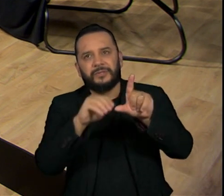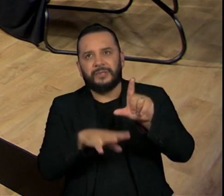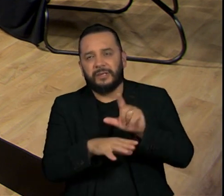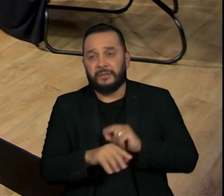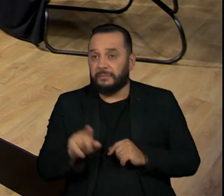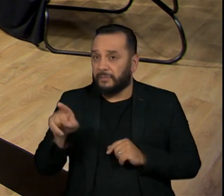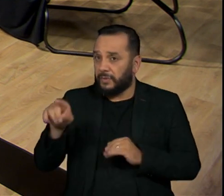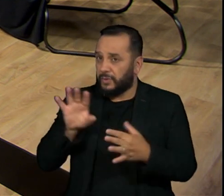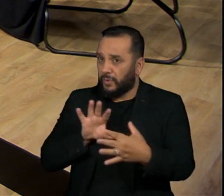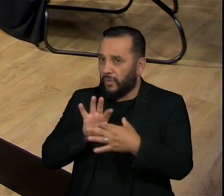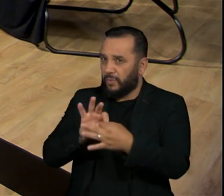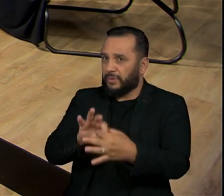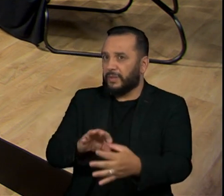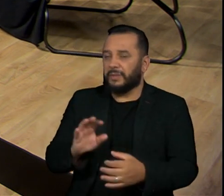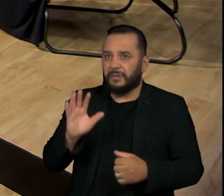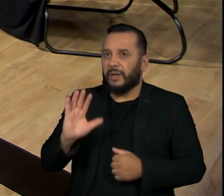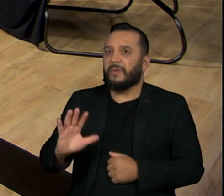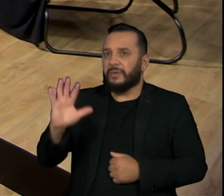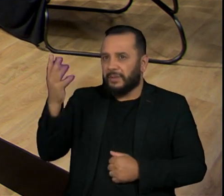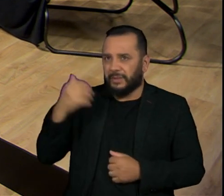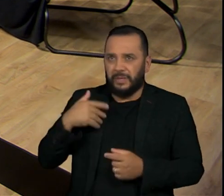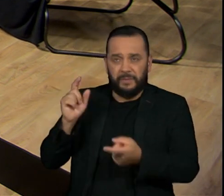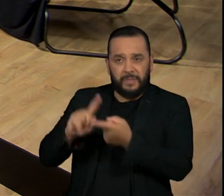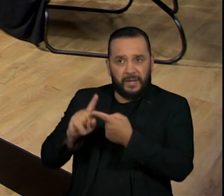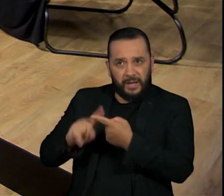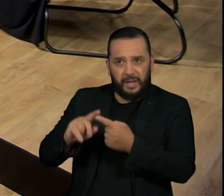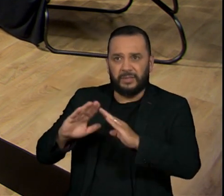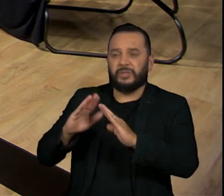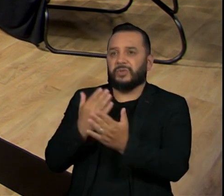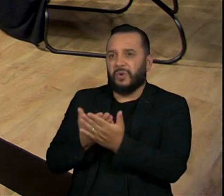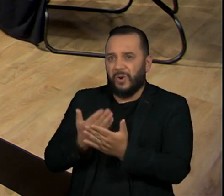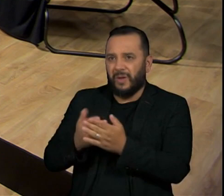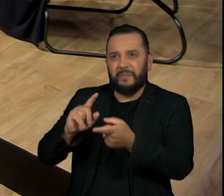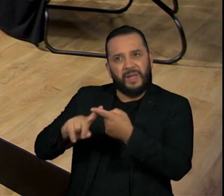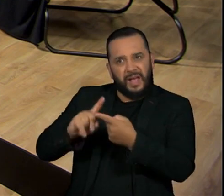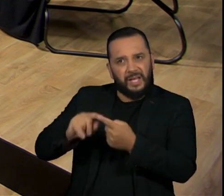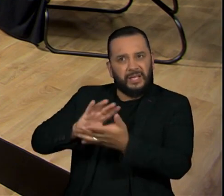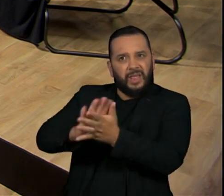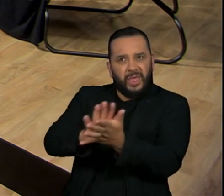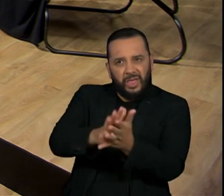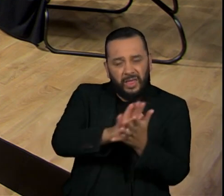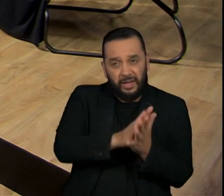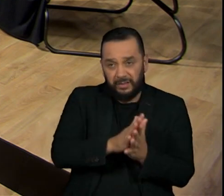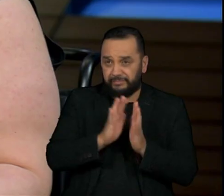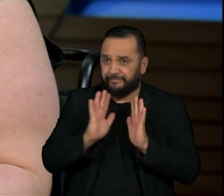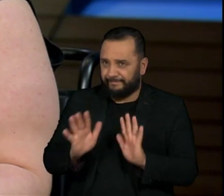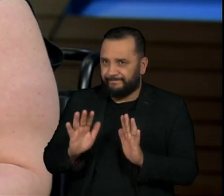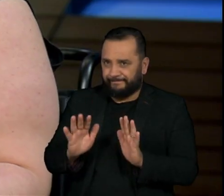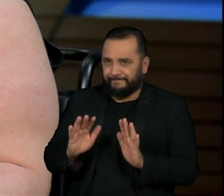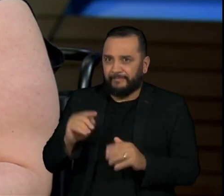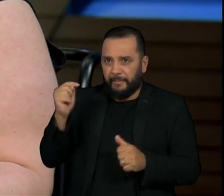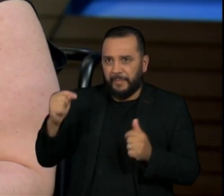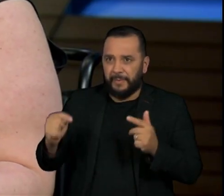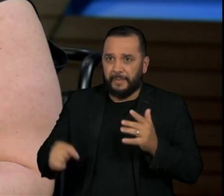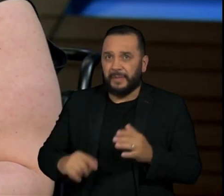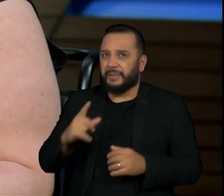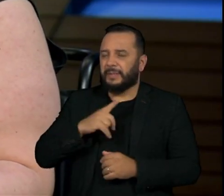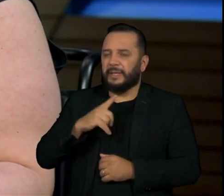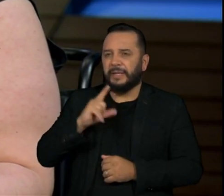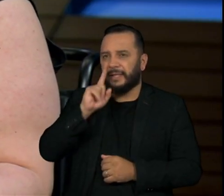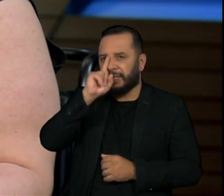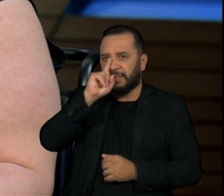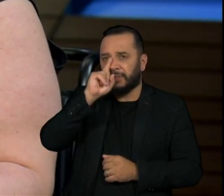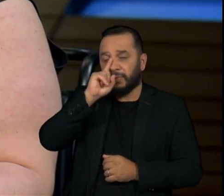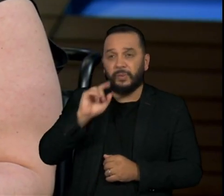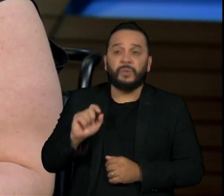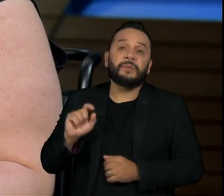específico do massacre, de ameaças à escola, ameaças de massacre, etc., a gente tem um risco, que eu acho que talvez seja o ponto